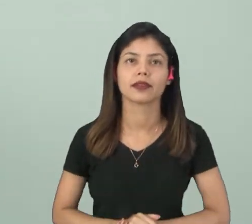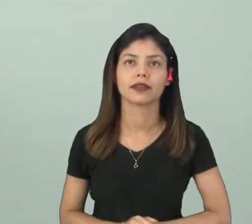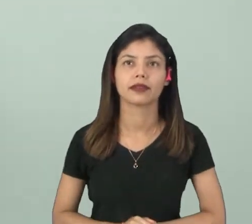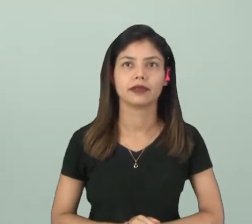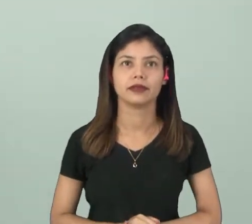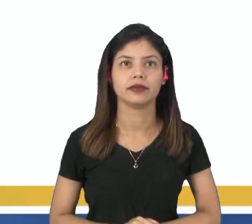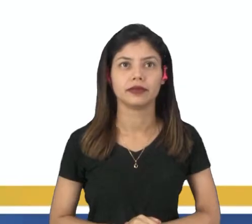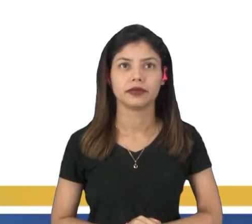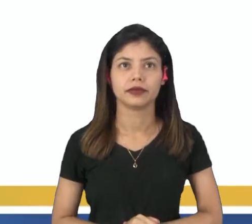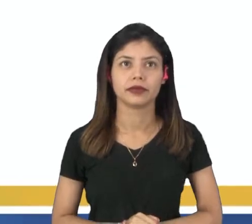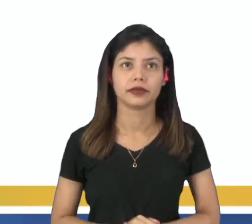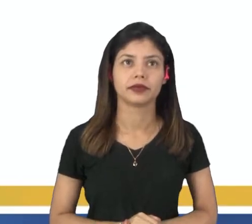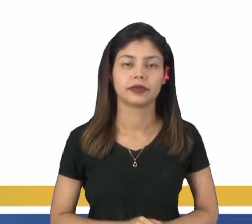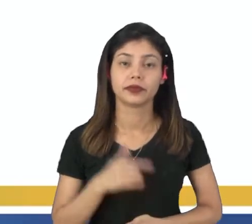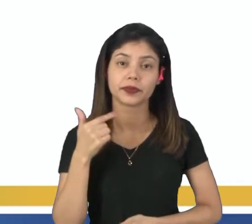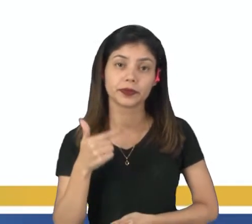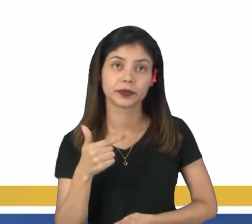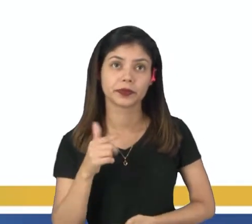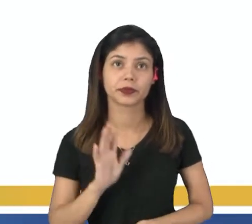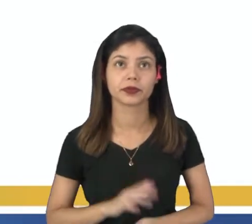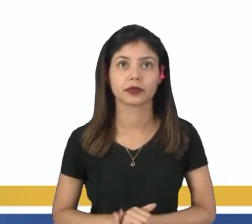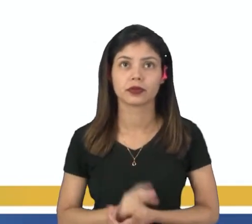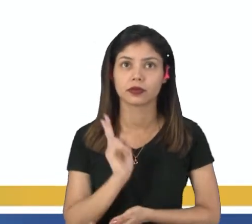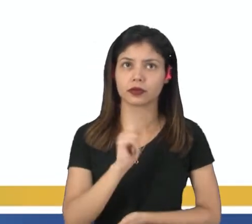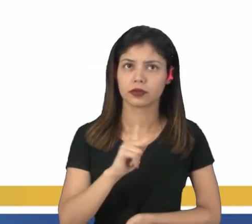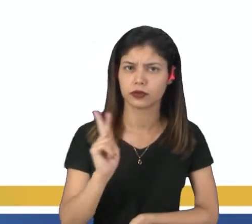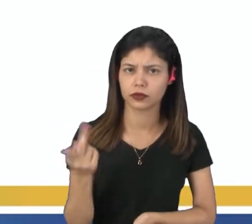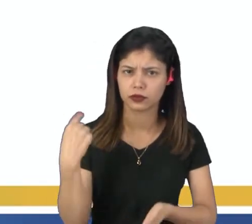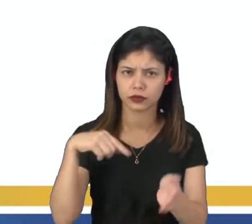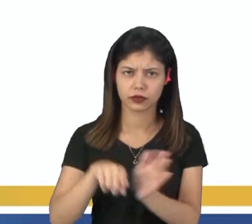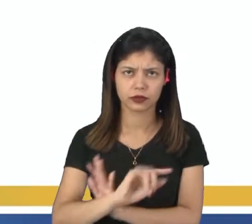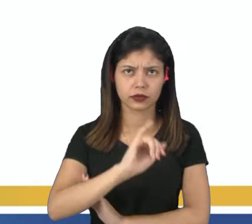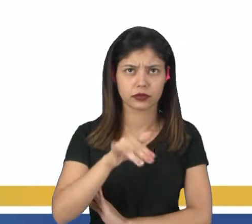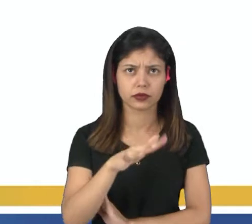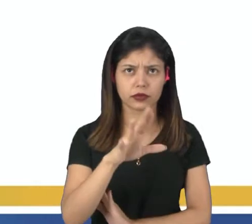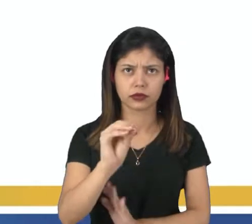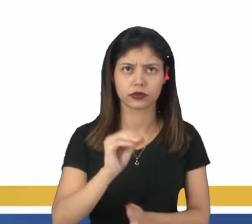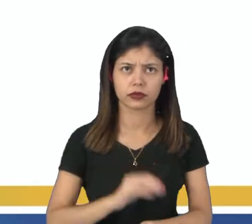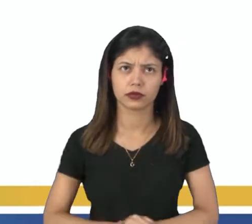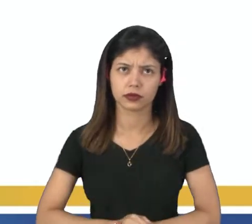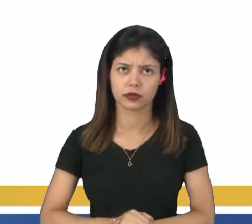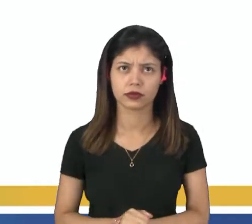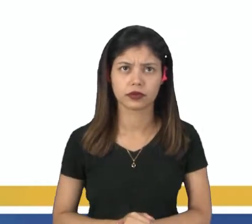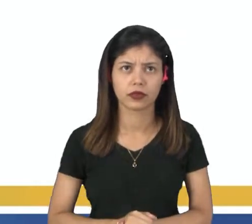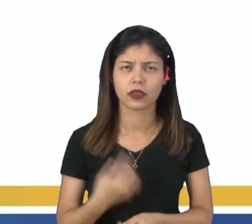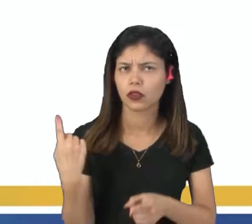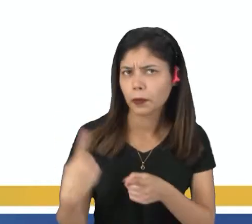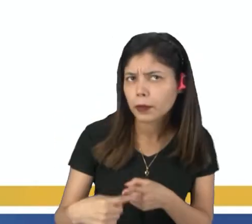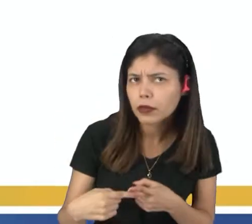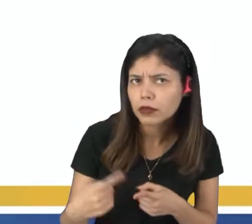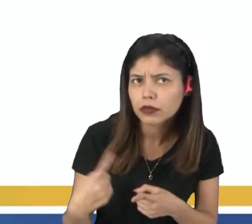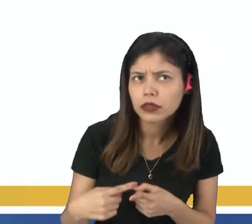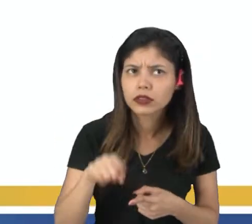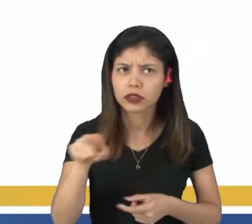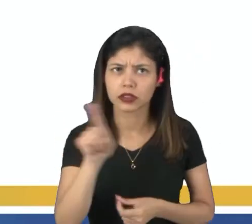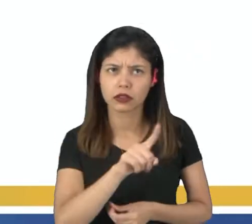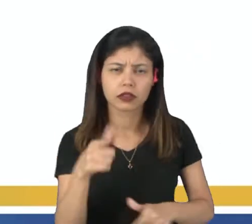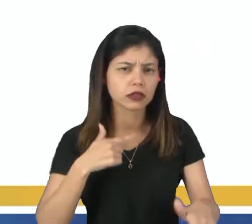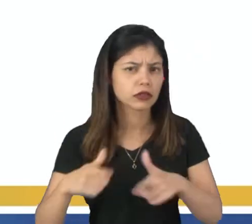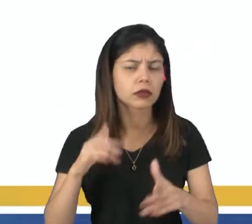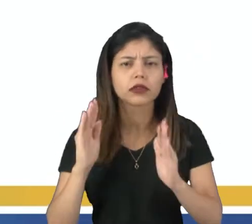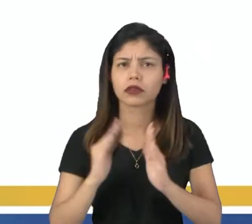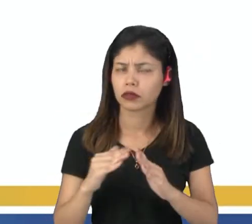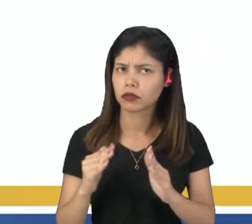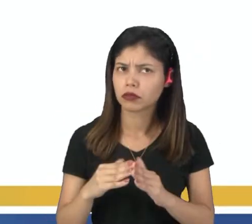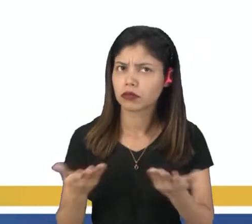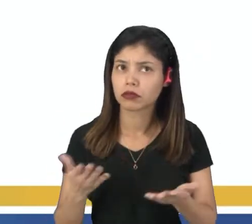só. Texto 2. A professora pergunta para Joãozinho: "Joãozinho, por que você não fez